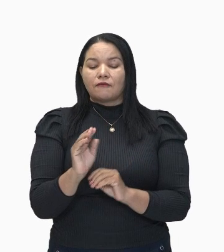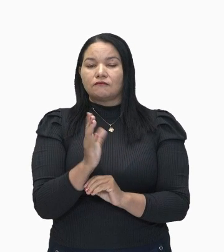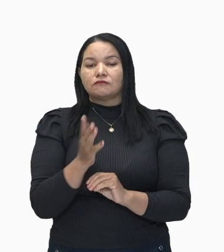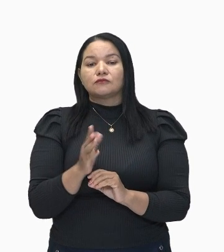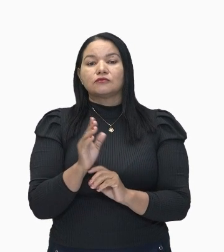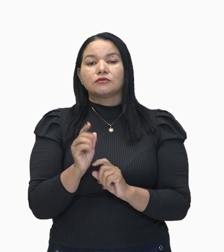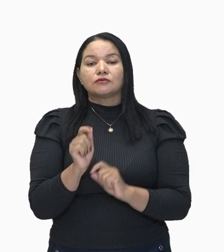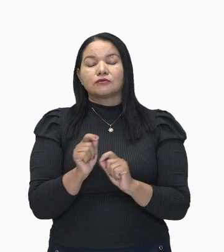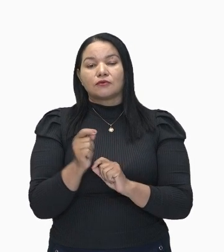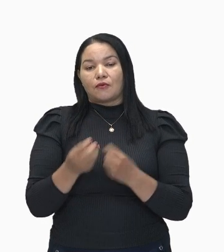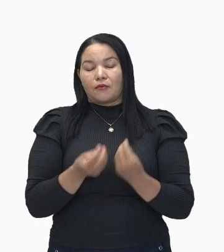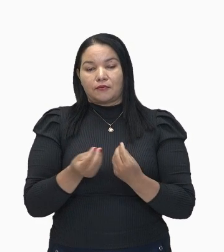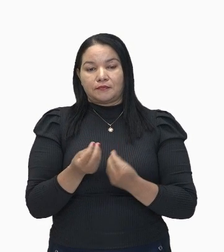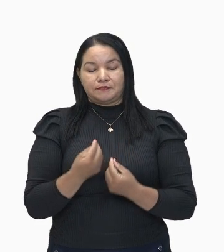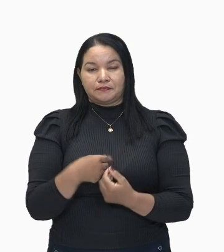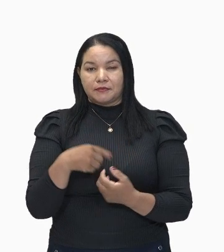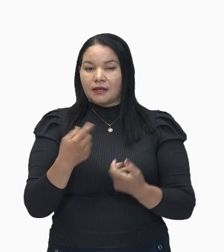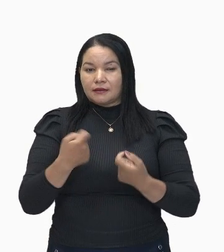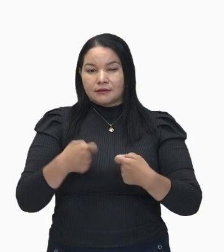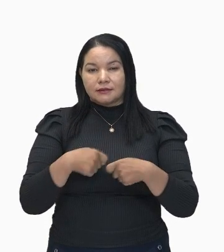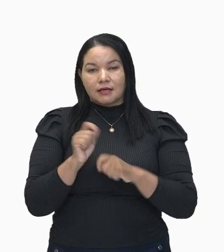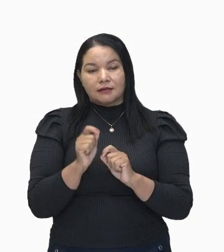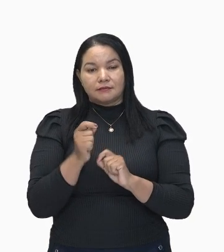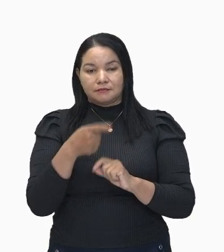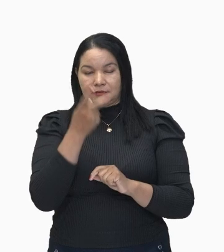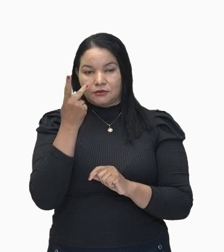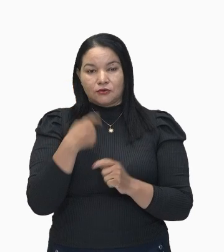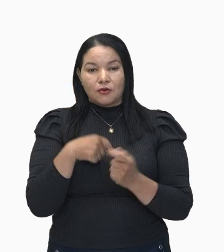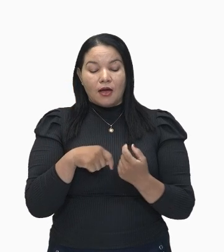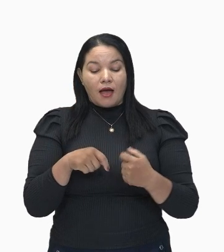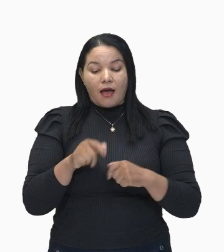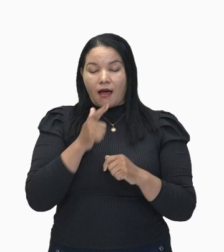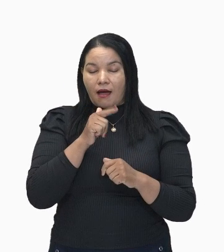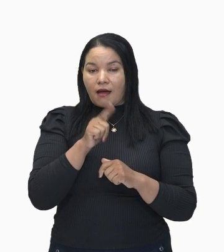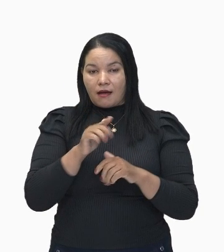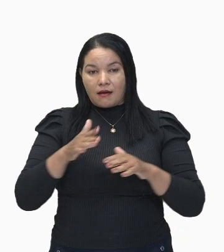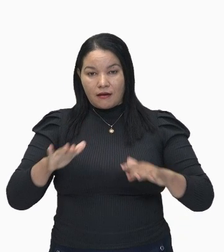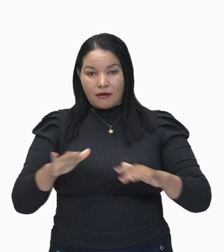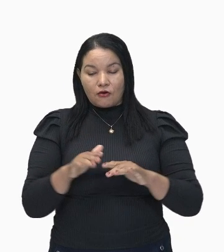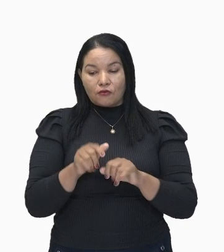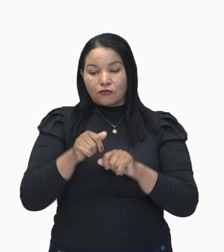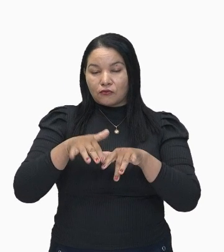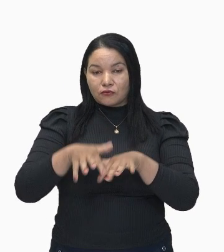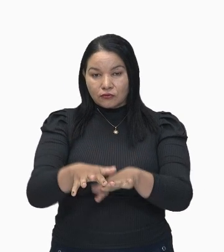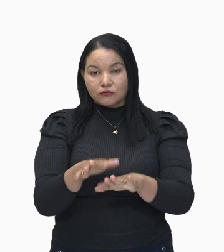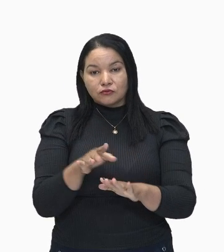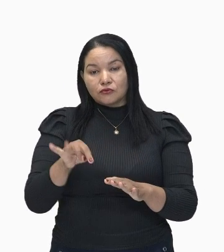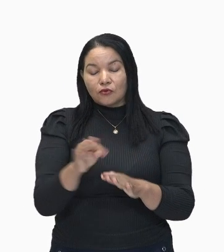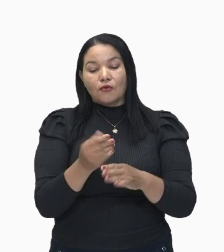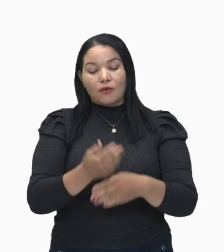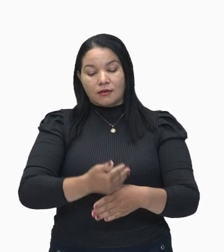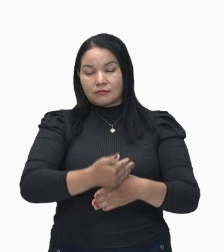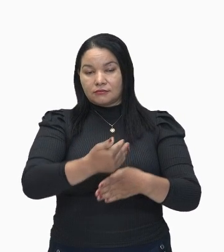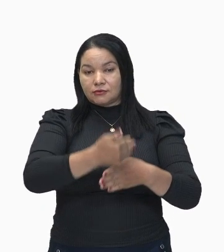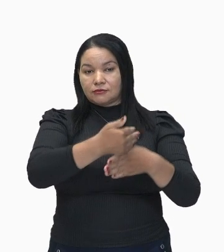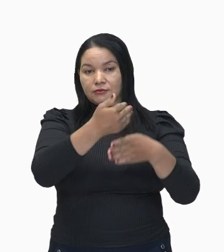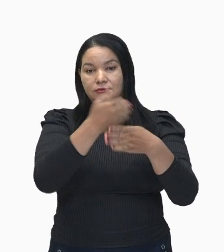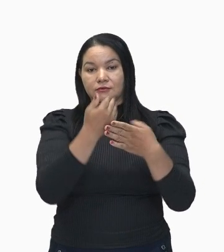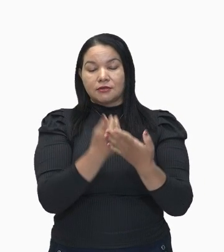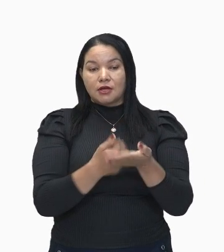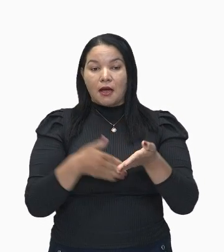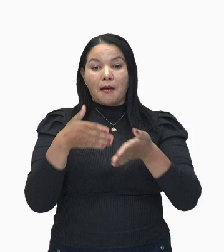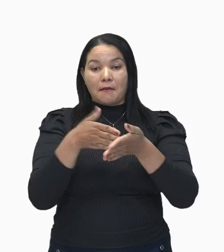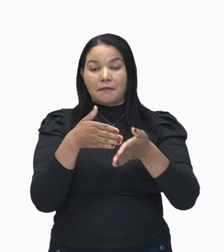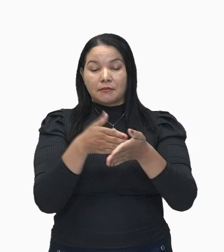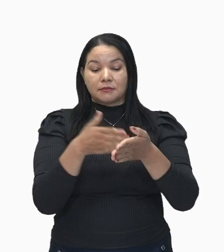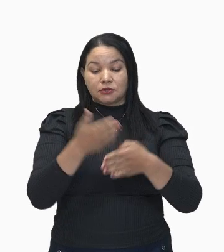essa necessidade de realmente não perder toda a quantidade de água ali do rio Nilo, foi construída essa barragem de Assuã, e